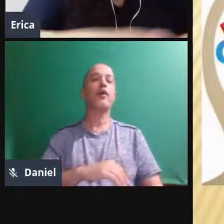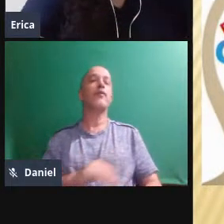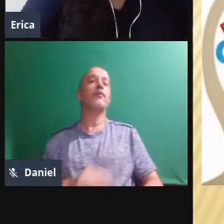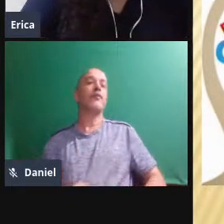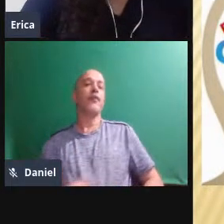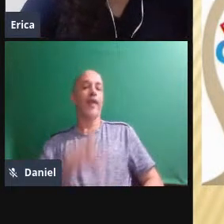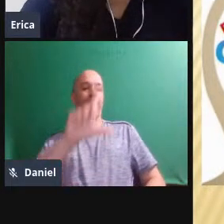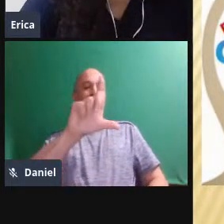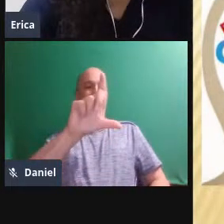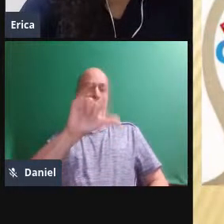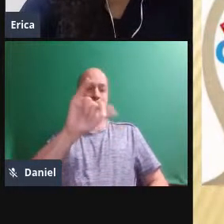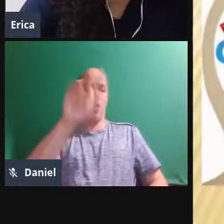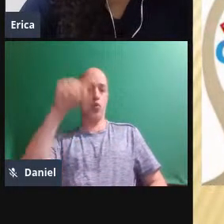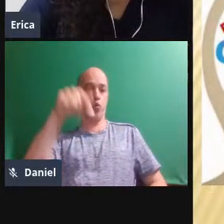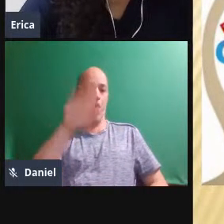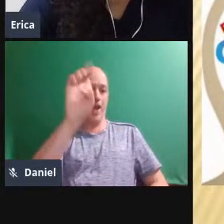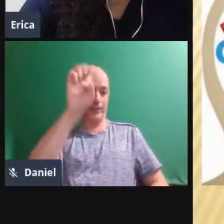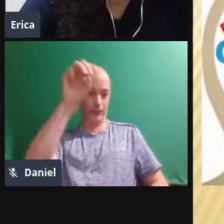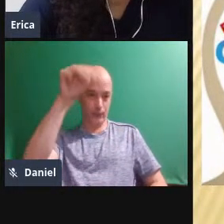Por exemplo,